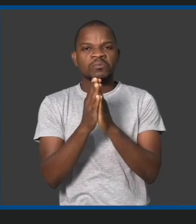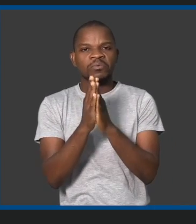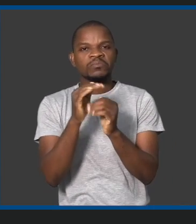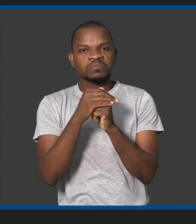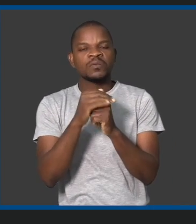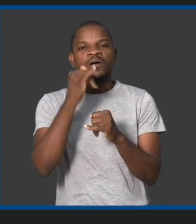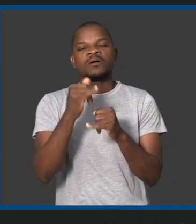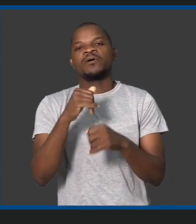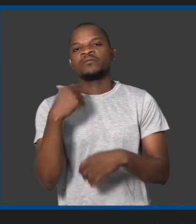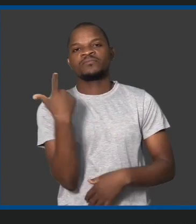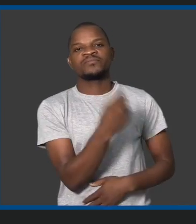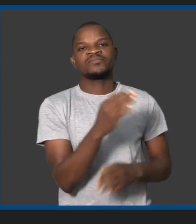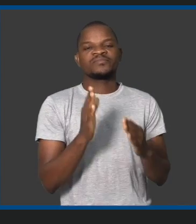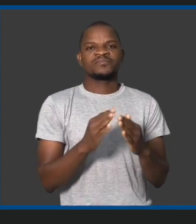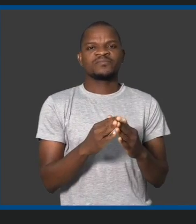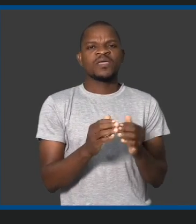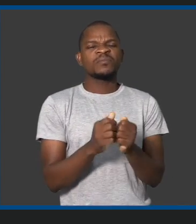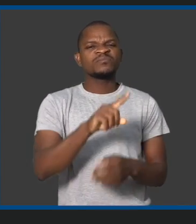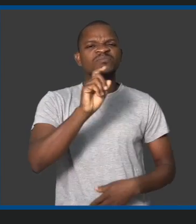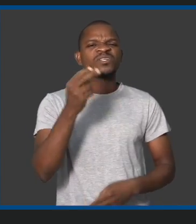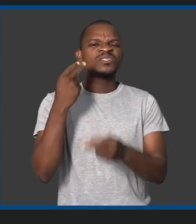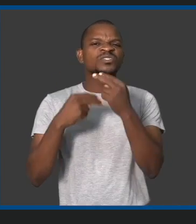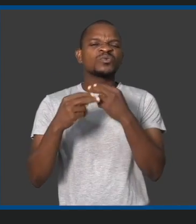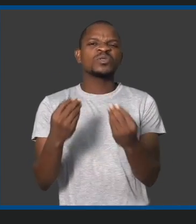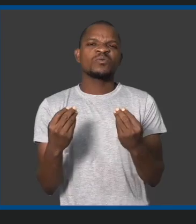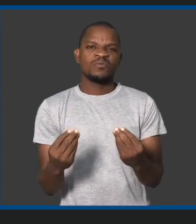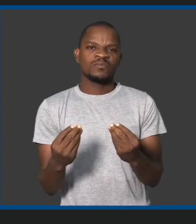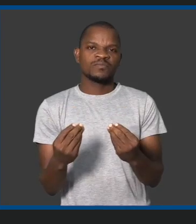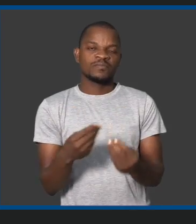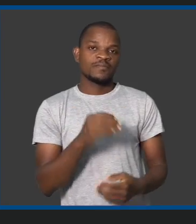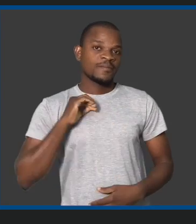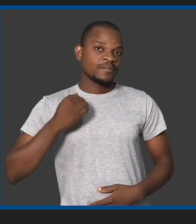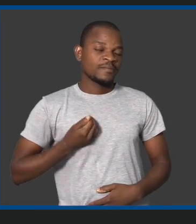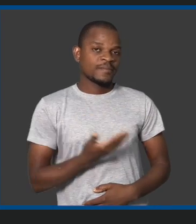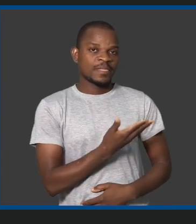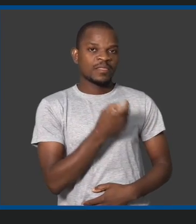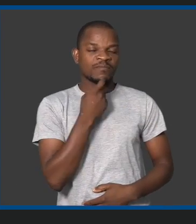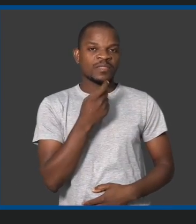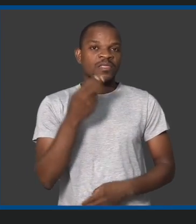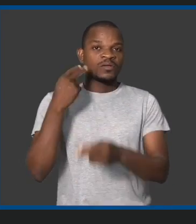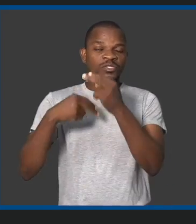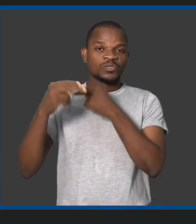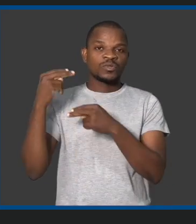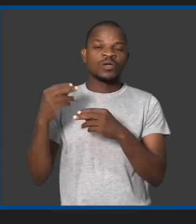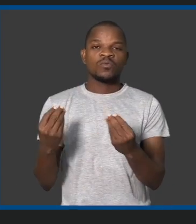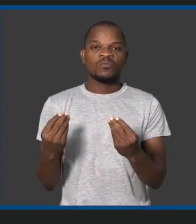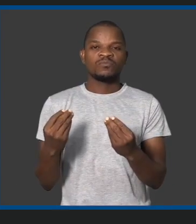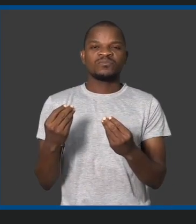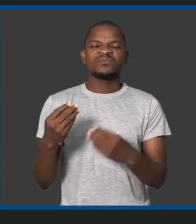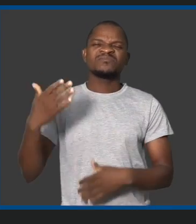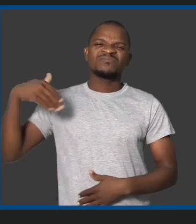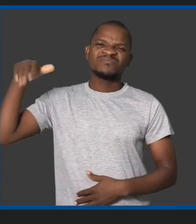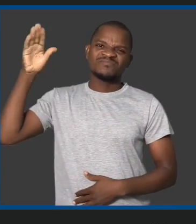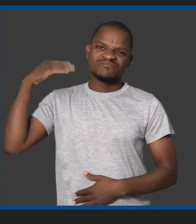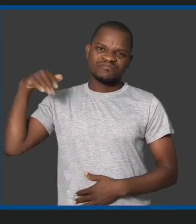tardinha, vai para as suas casas. O historial deste local, Cabeça do Pente. O historial da montanha Cabeça de Veio, na altura,